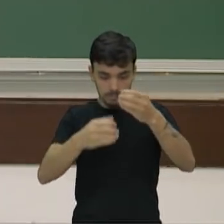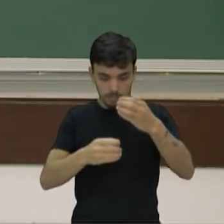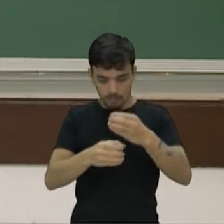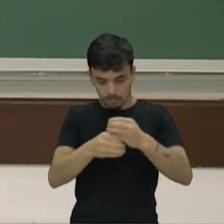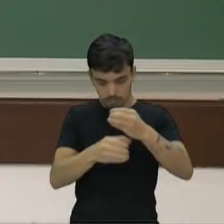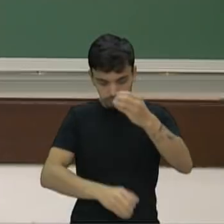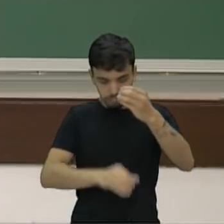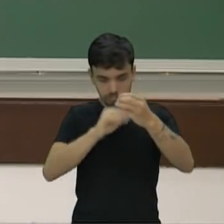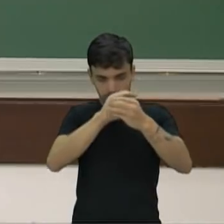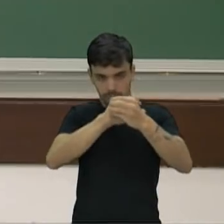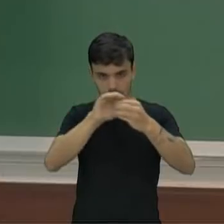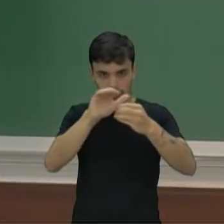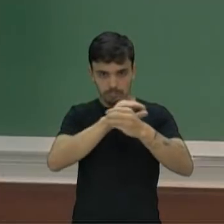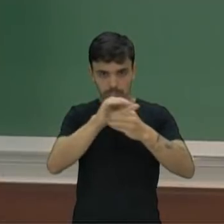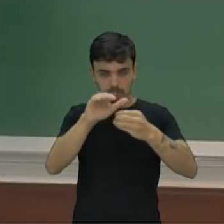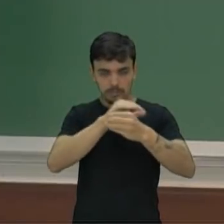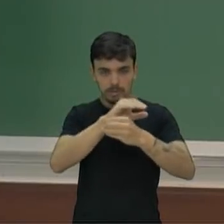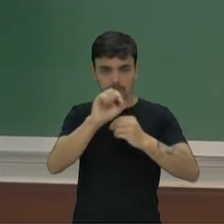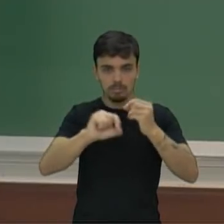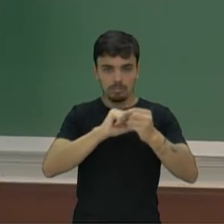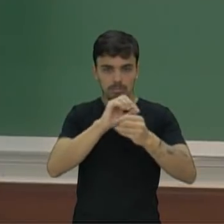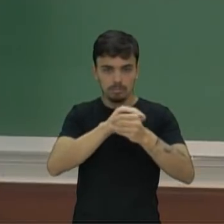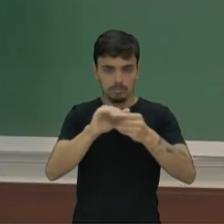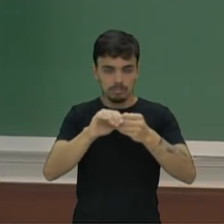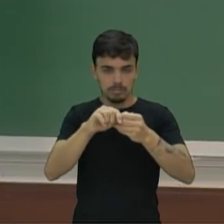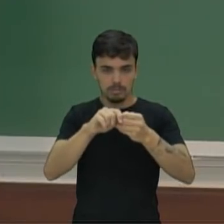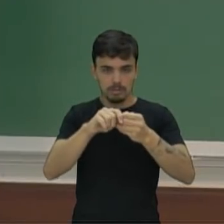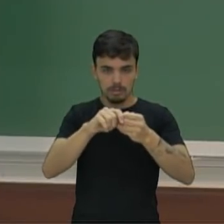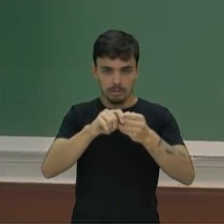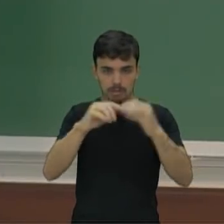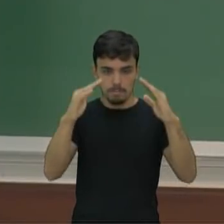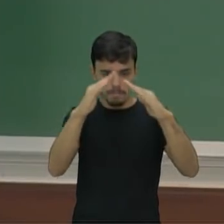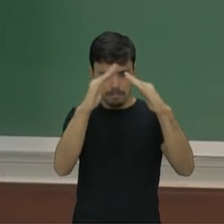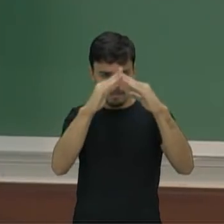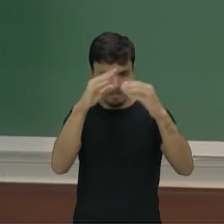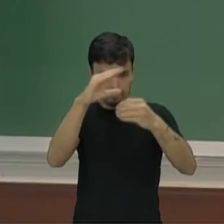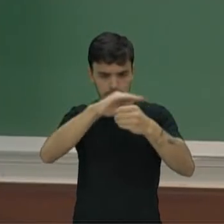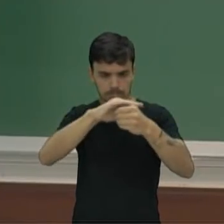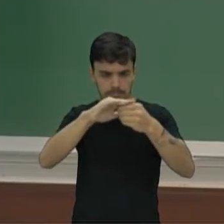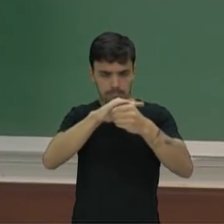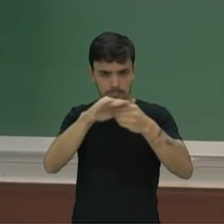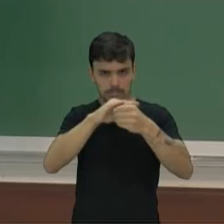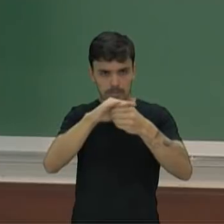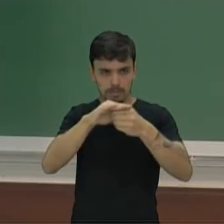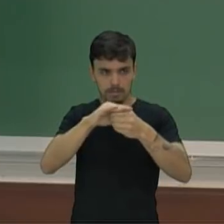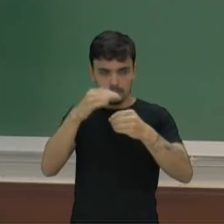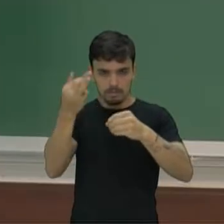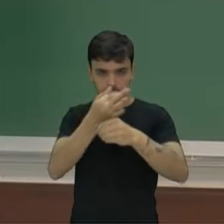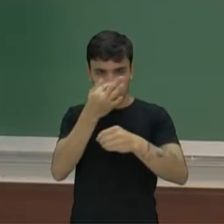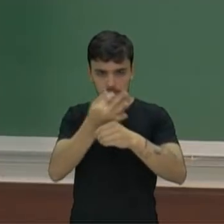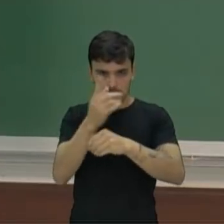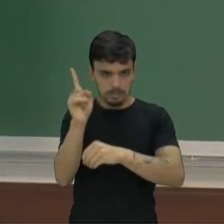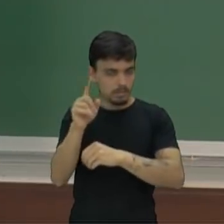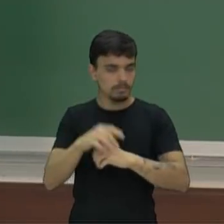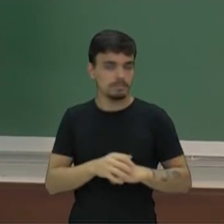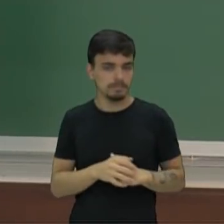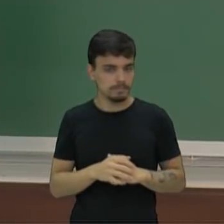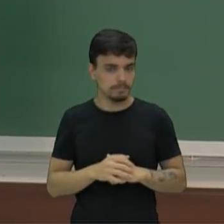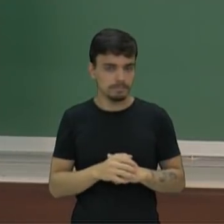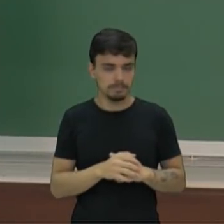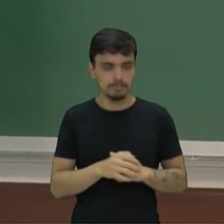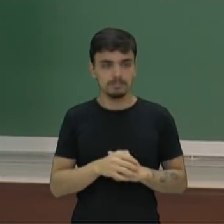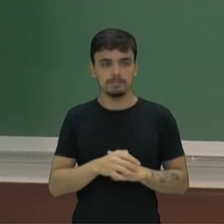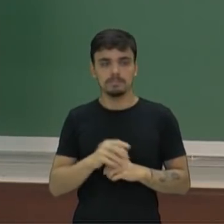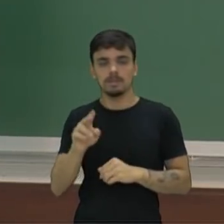alta que sustenta a coluna com o teto, né, com a parte do friso e o teto dos templos e